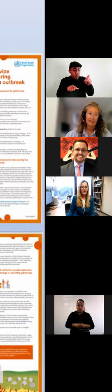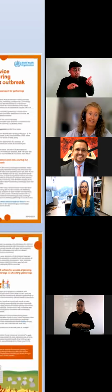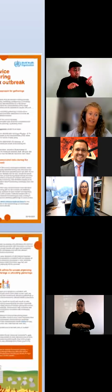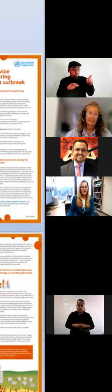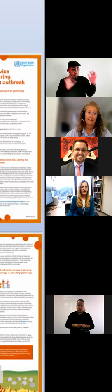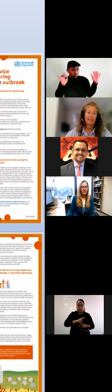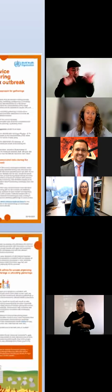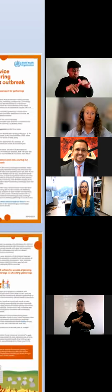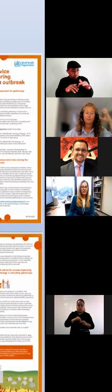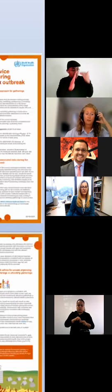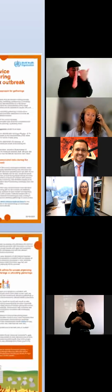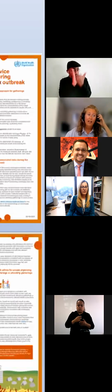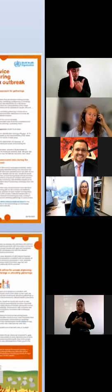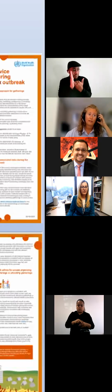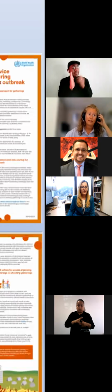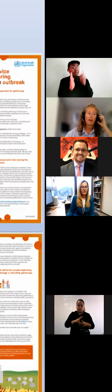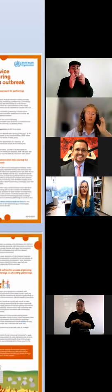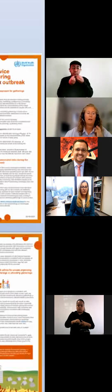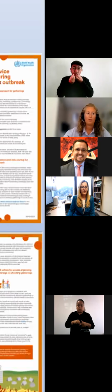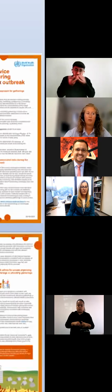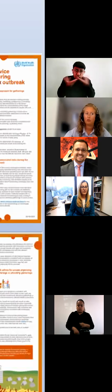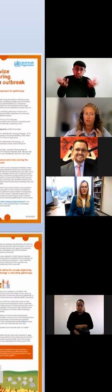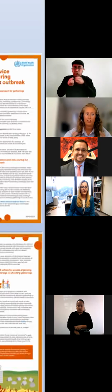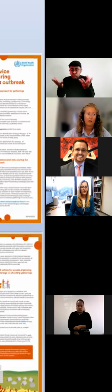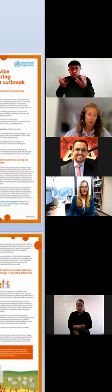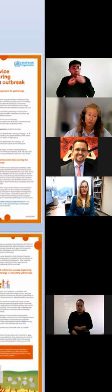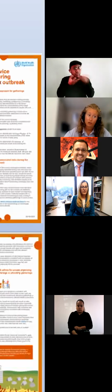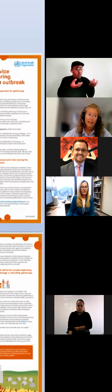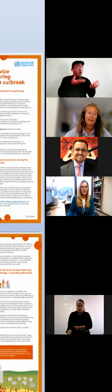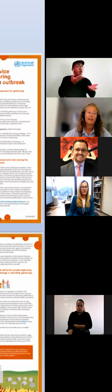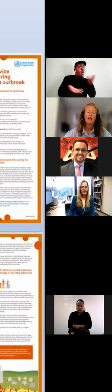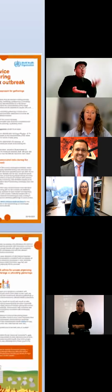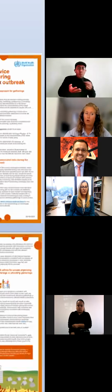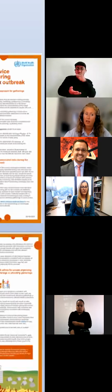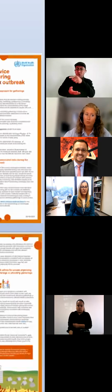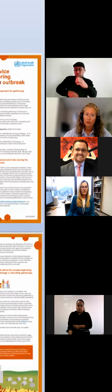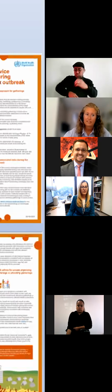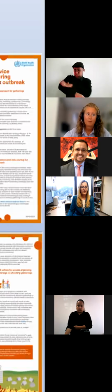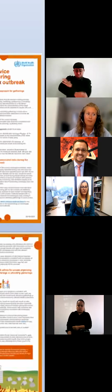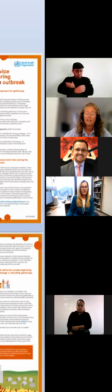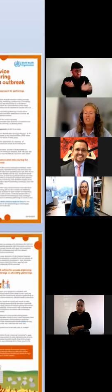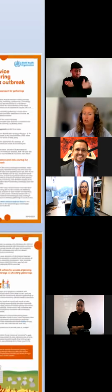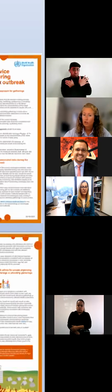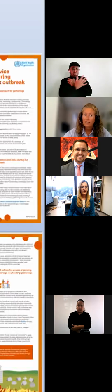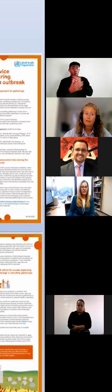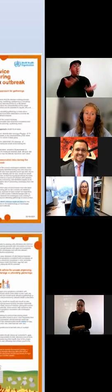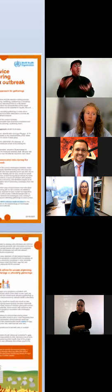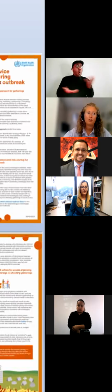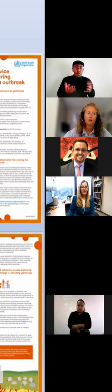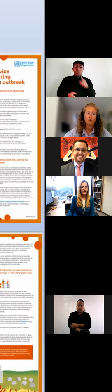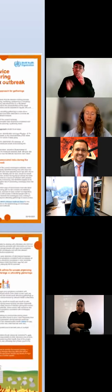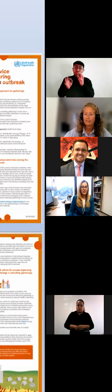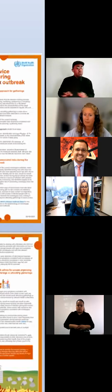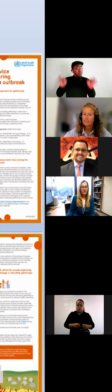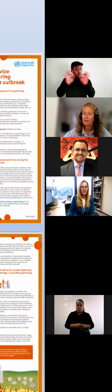que se mantenham a dia e que estejam atualizados para poder monitorar e